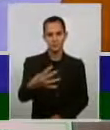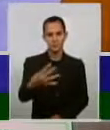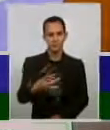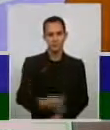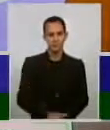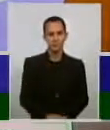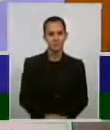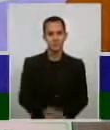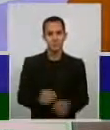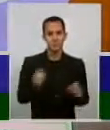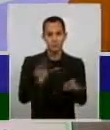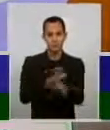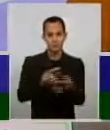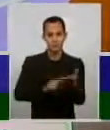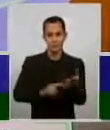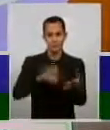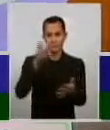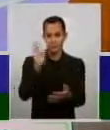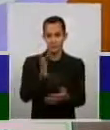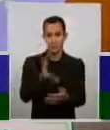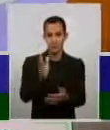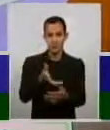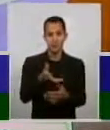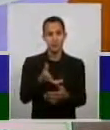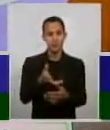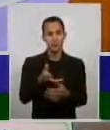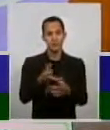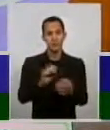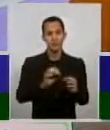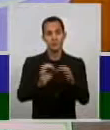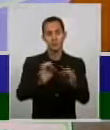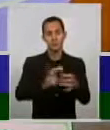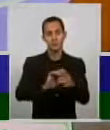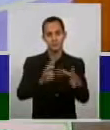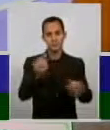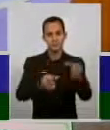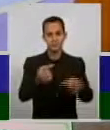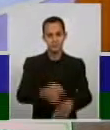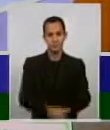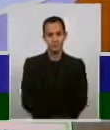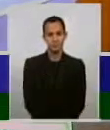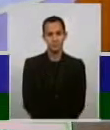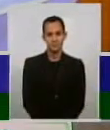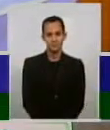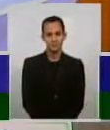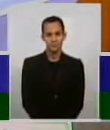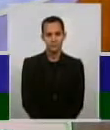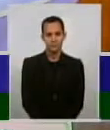724/2014. Após lido pelo nosso secretário, a matéria está em discussão.